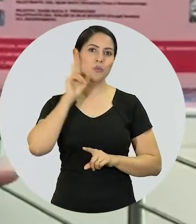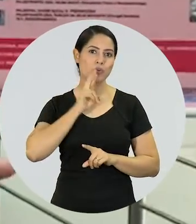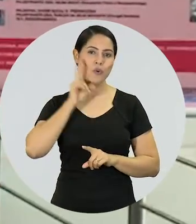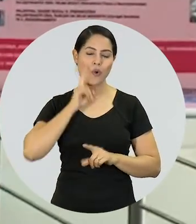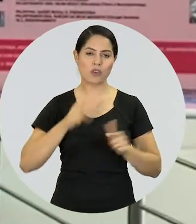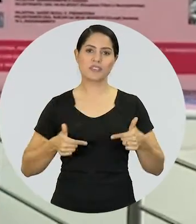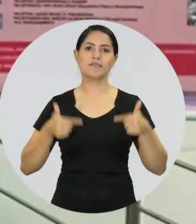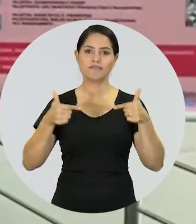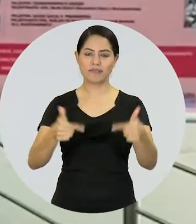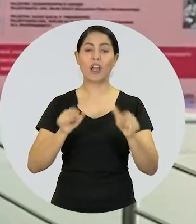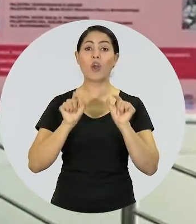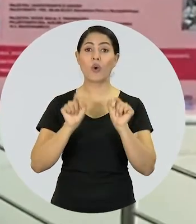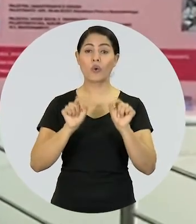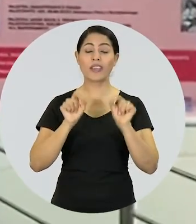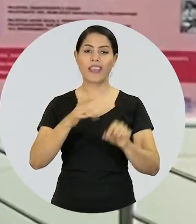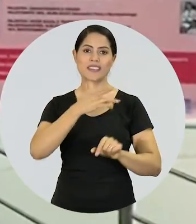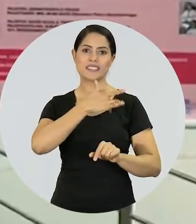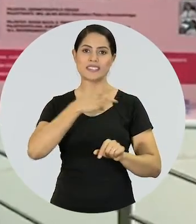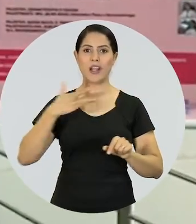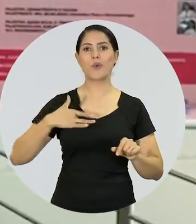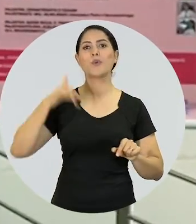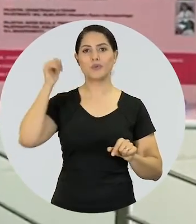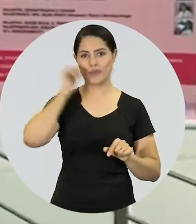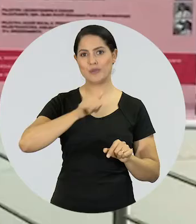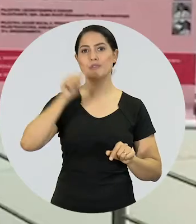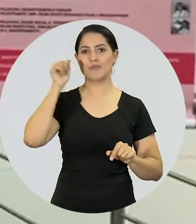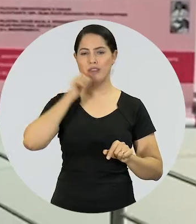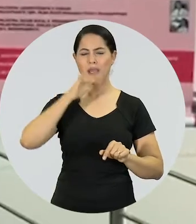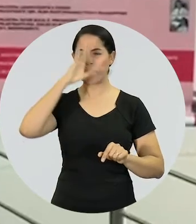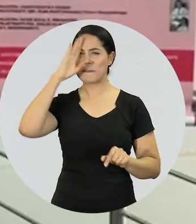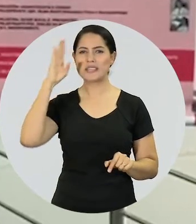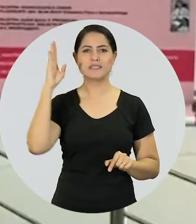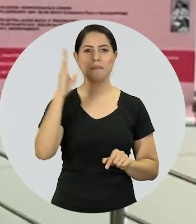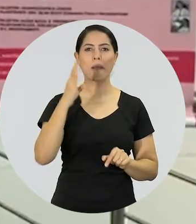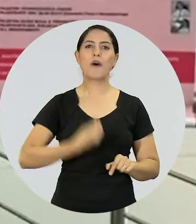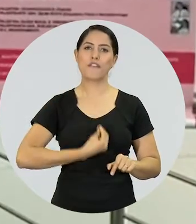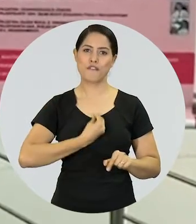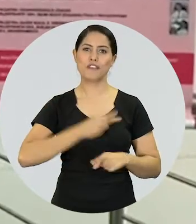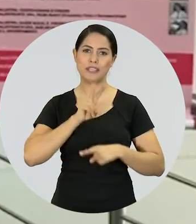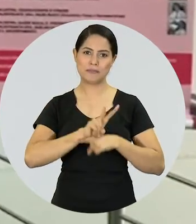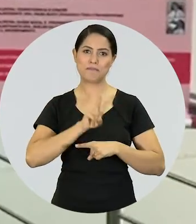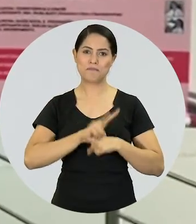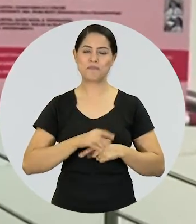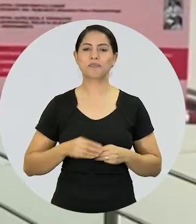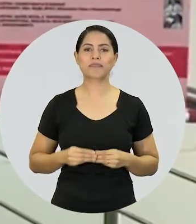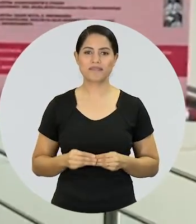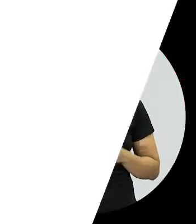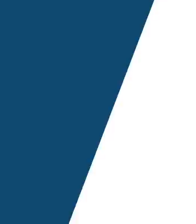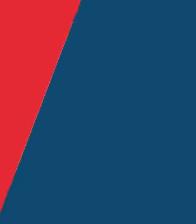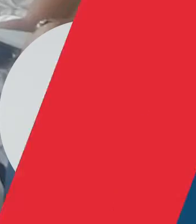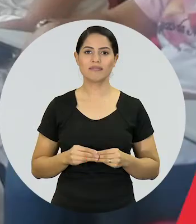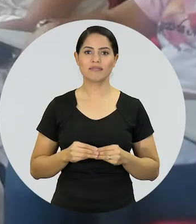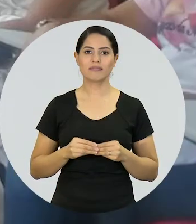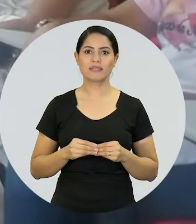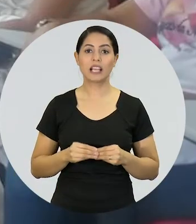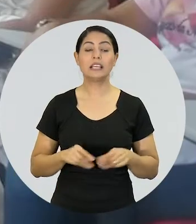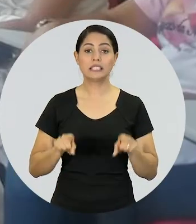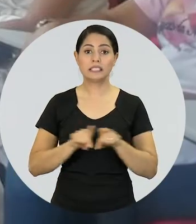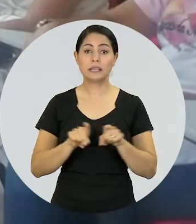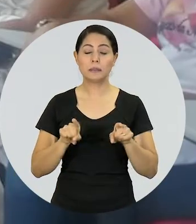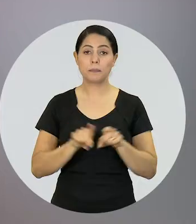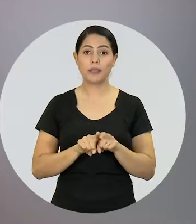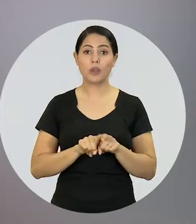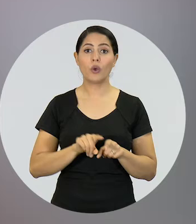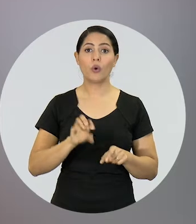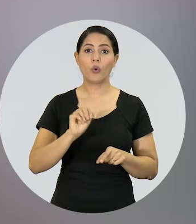Outubro Rosa, que é permanente. Cuidar da saúde da mulher é priorizar a vida. A subseção